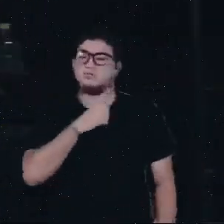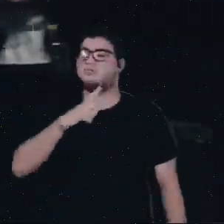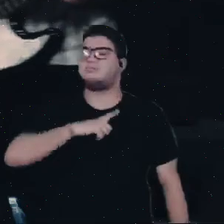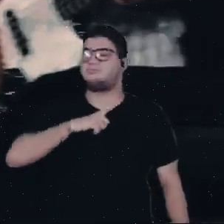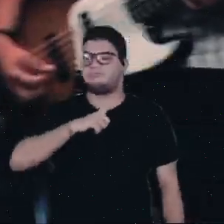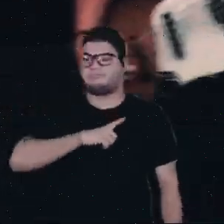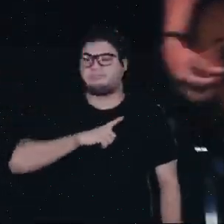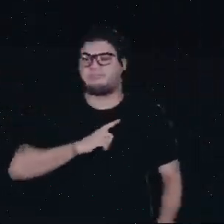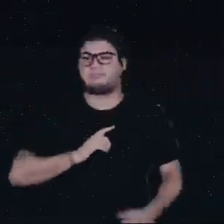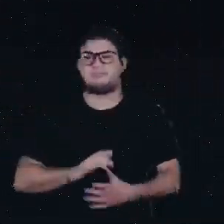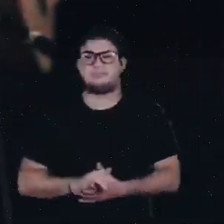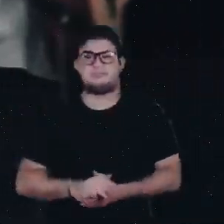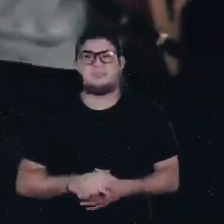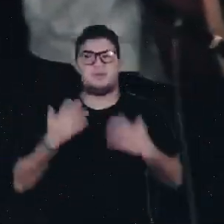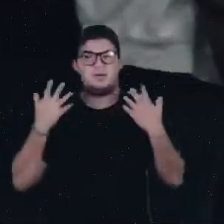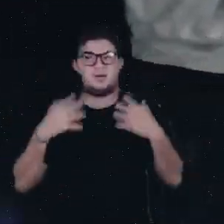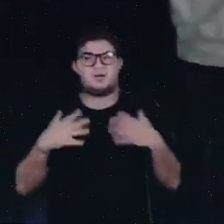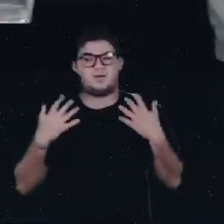Uau!